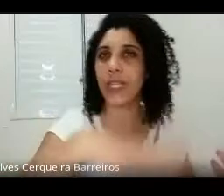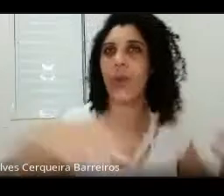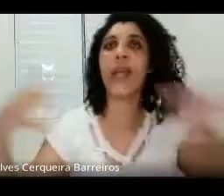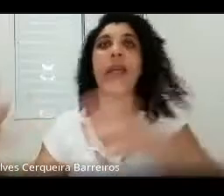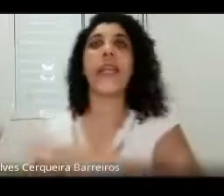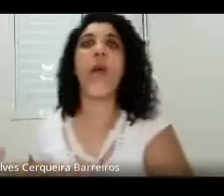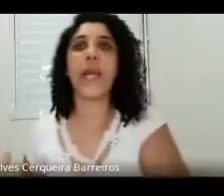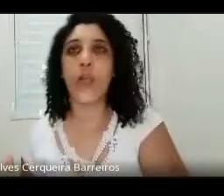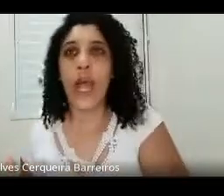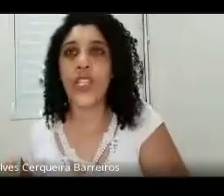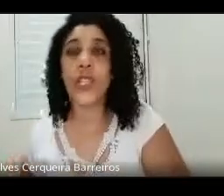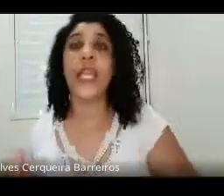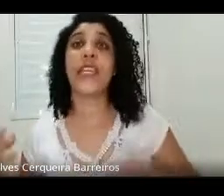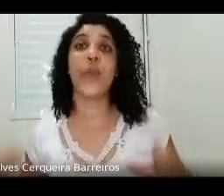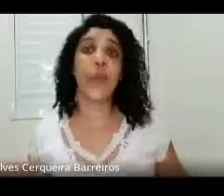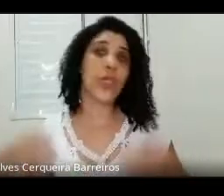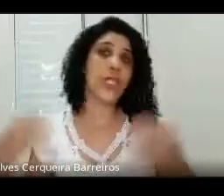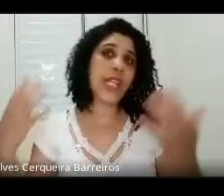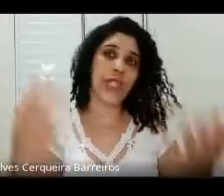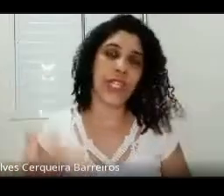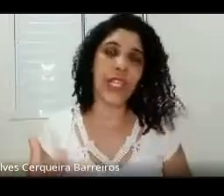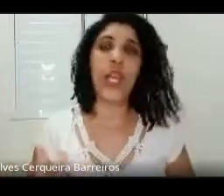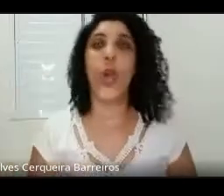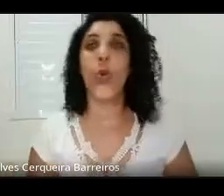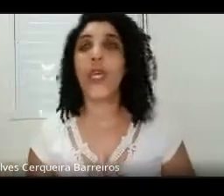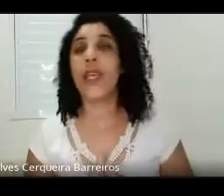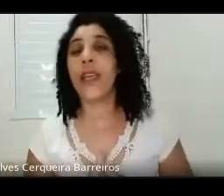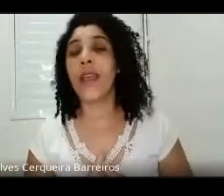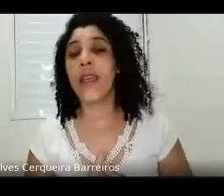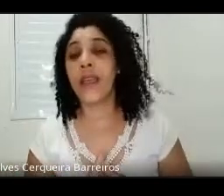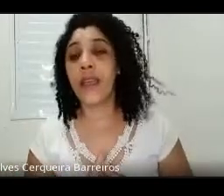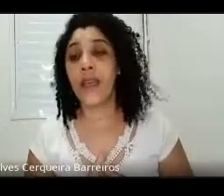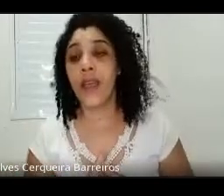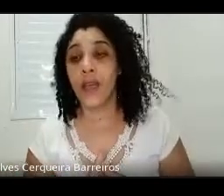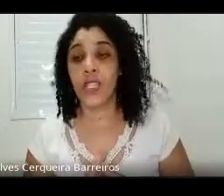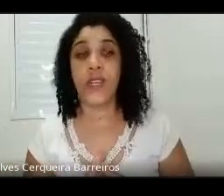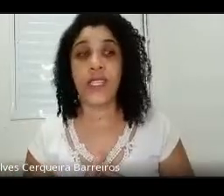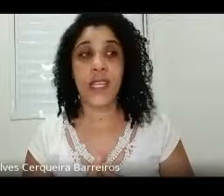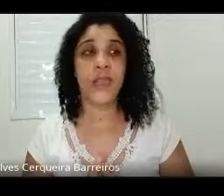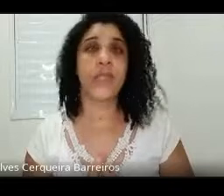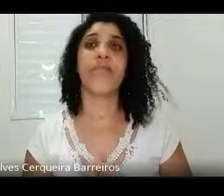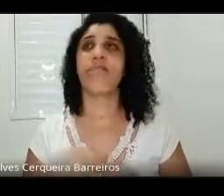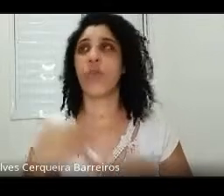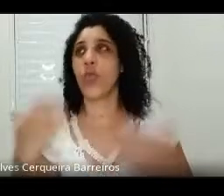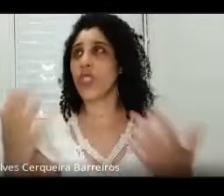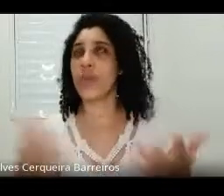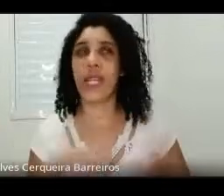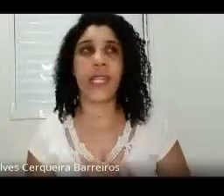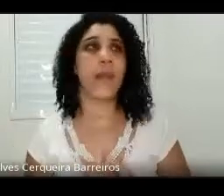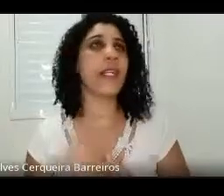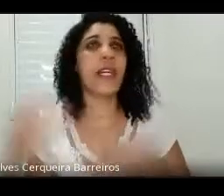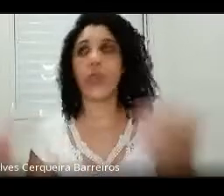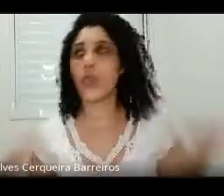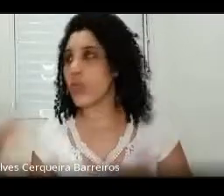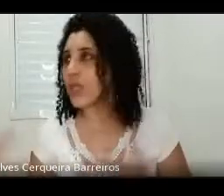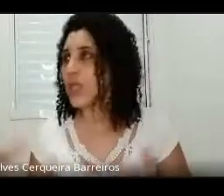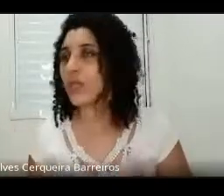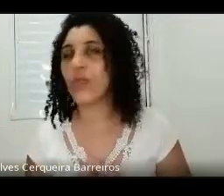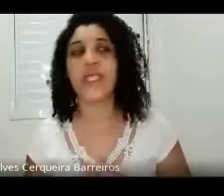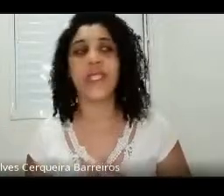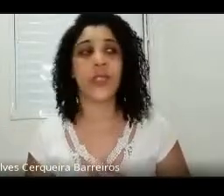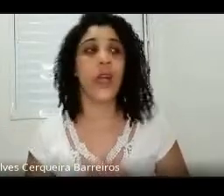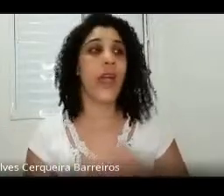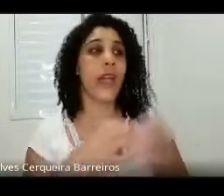é uma língua, que é uma linguagem. Então, muitos acham que o que nós fazemos, quando estamos lá interpretando, ou os estudos